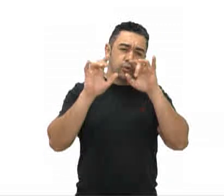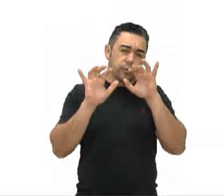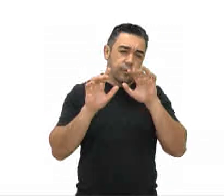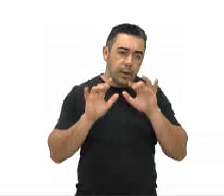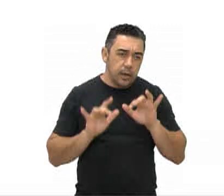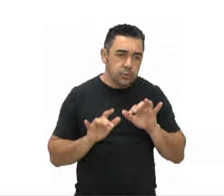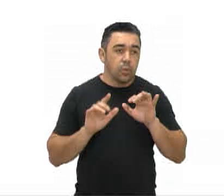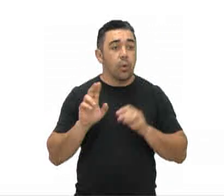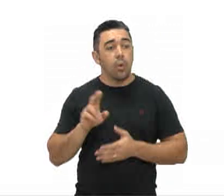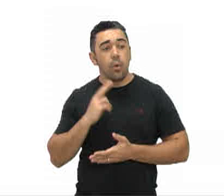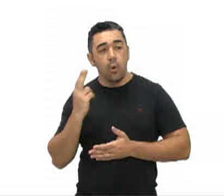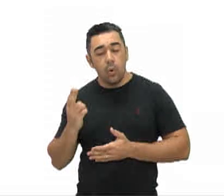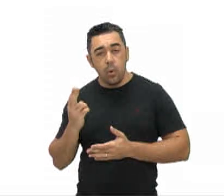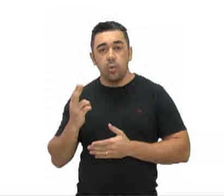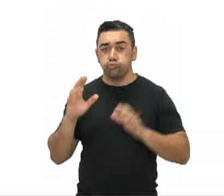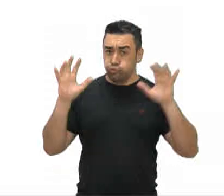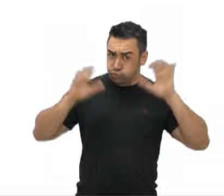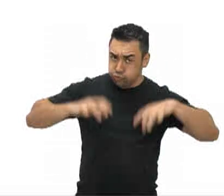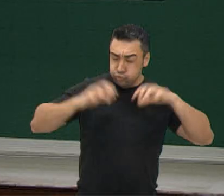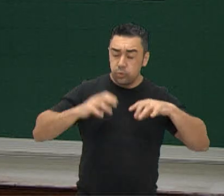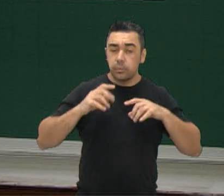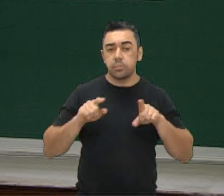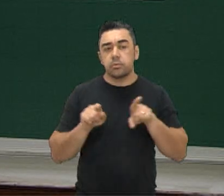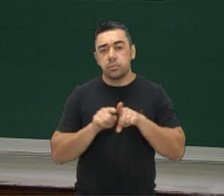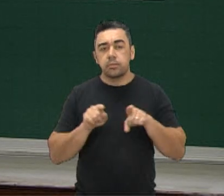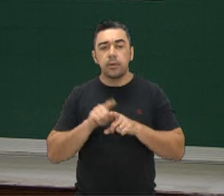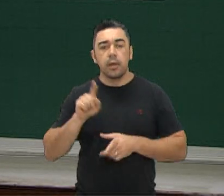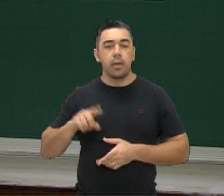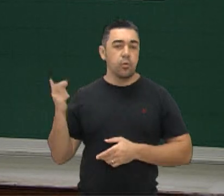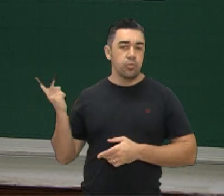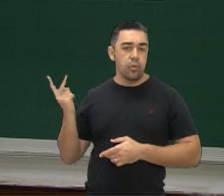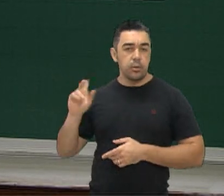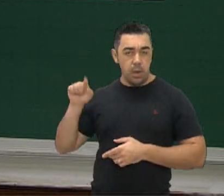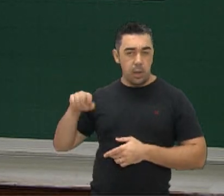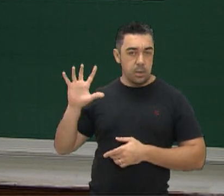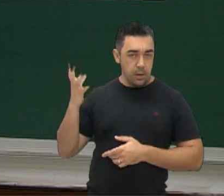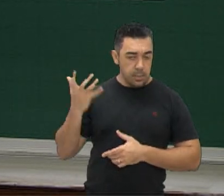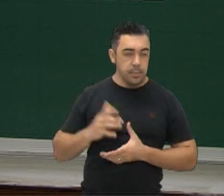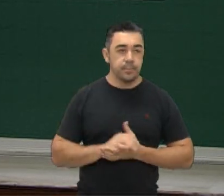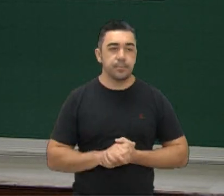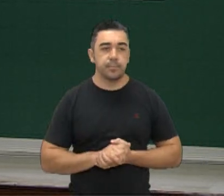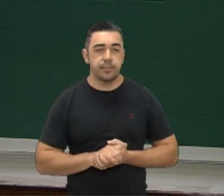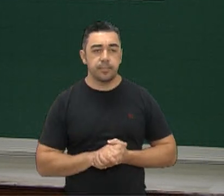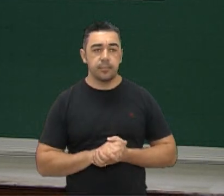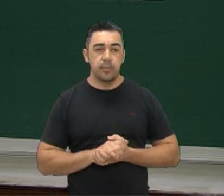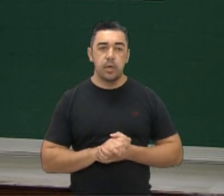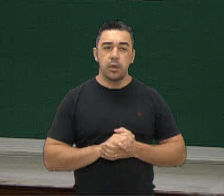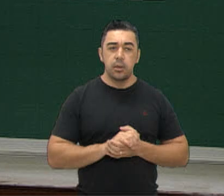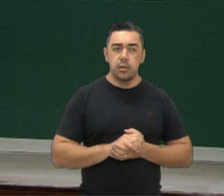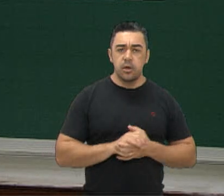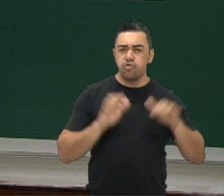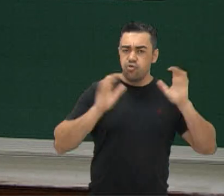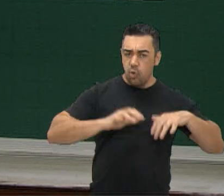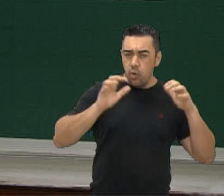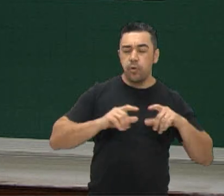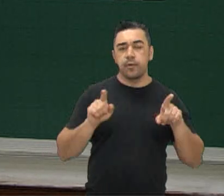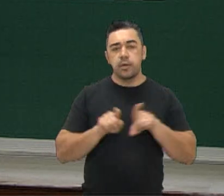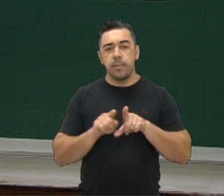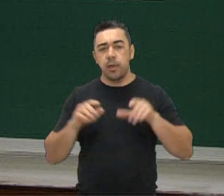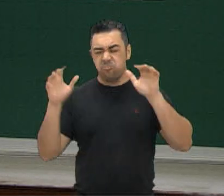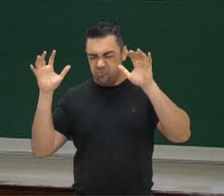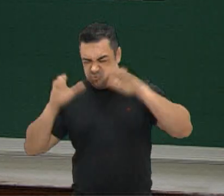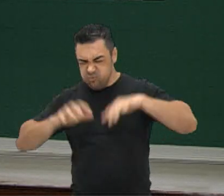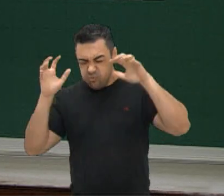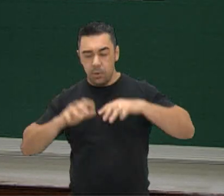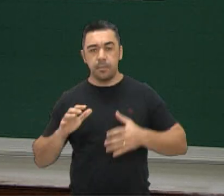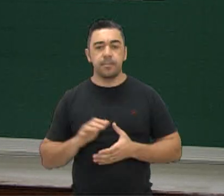possibilidade de chubascos e tormentas, que também são expressões de tempo e clima, chuvarada, né? E tormenta,